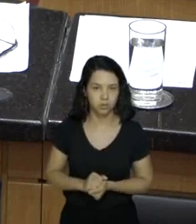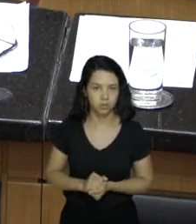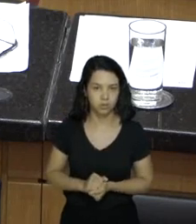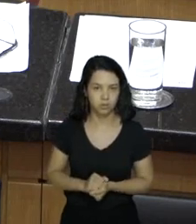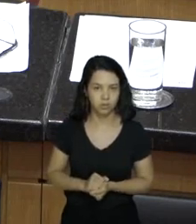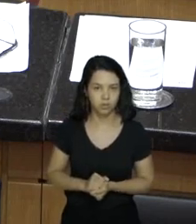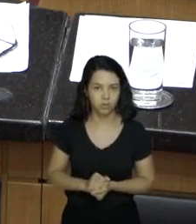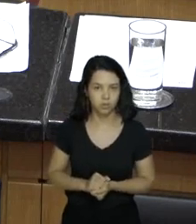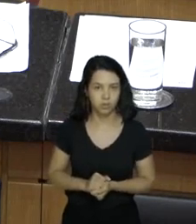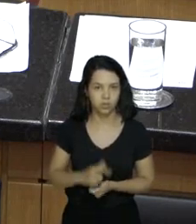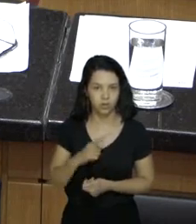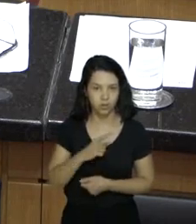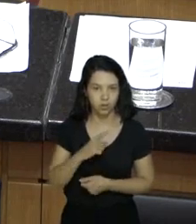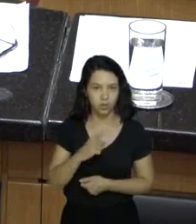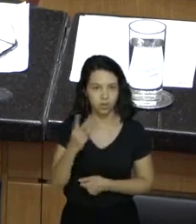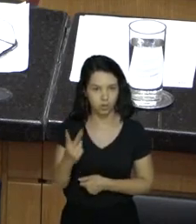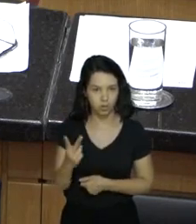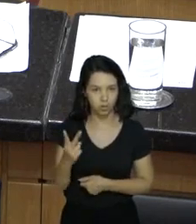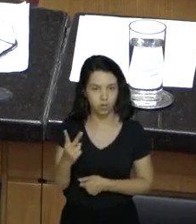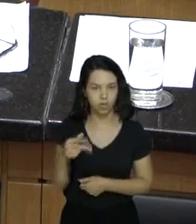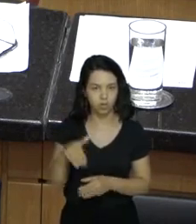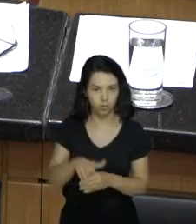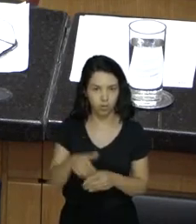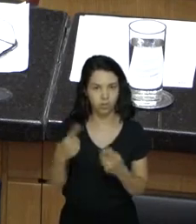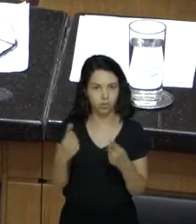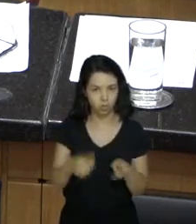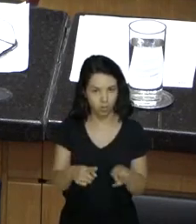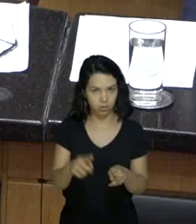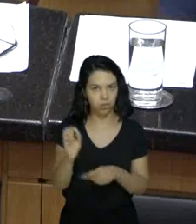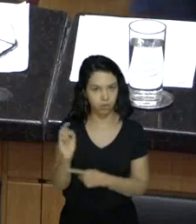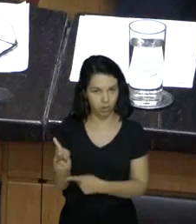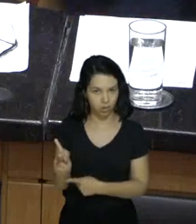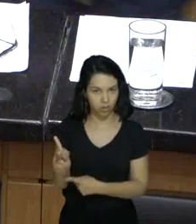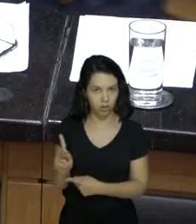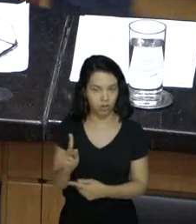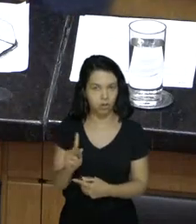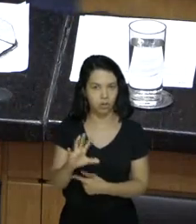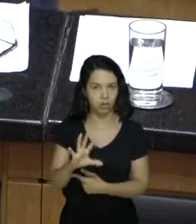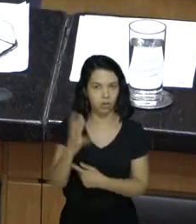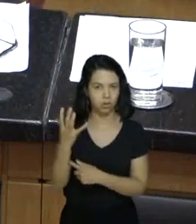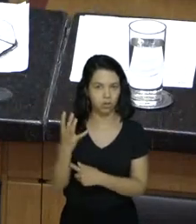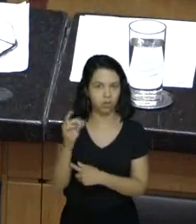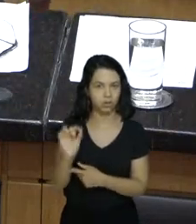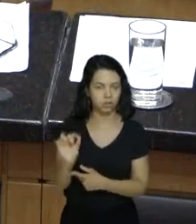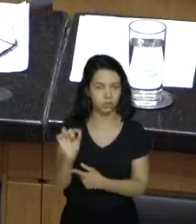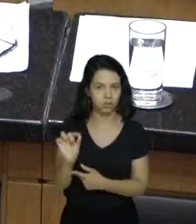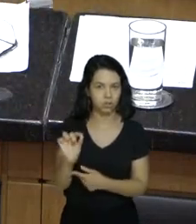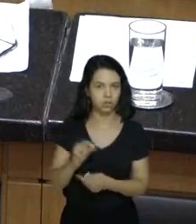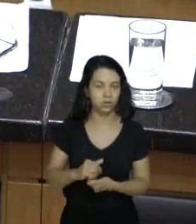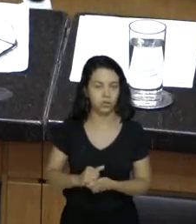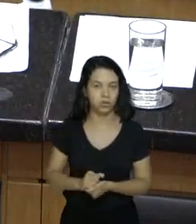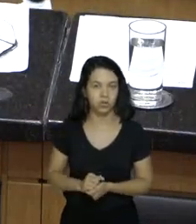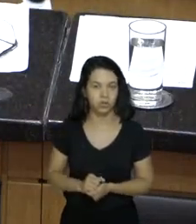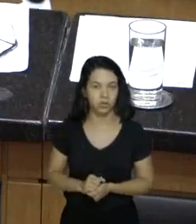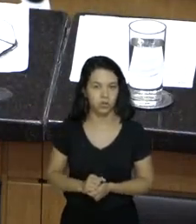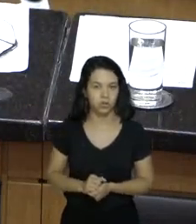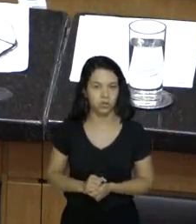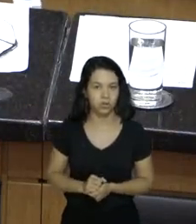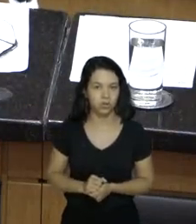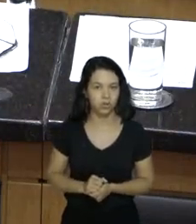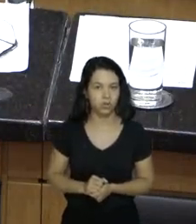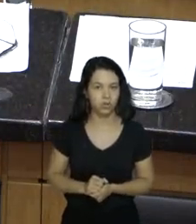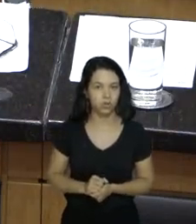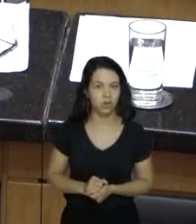Pode ter 2 votos contra, ok. Vamos lá. Acontece, senhor presidente, senhoras deputadas, senhores deputados, que na hora de